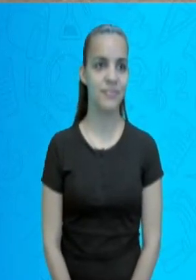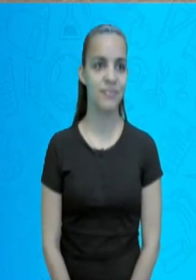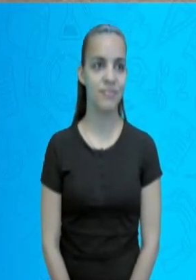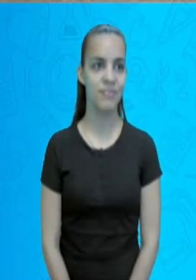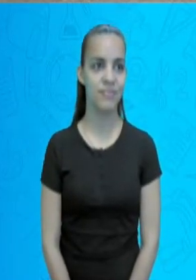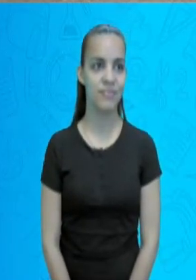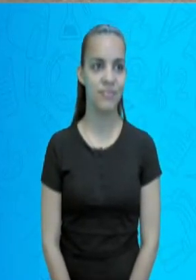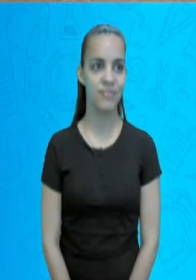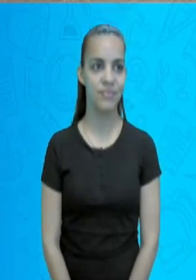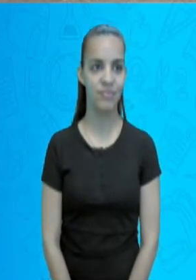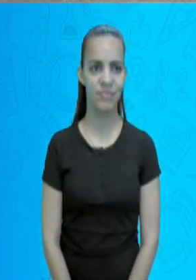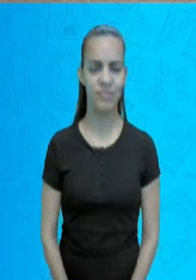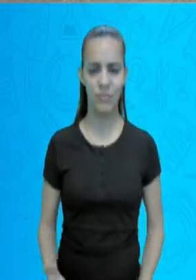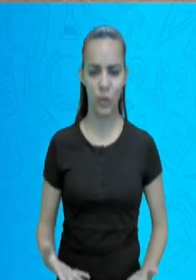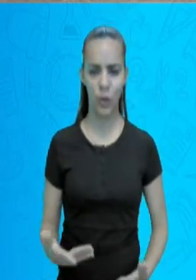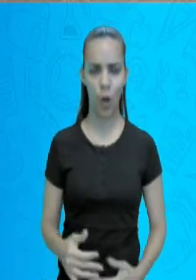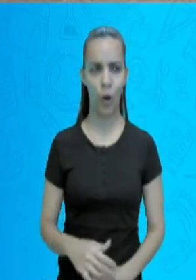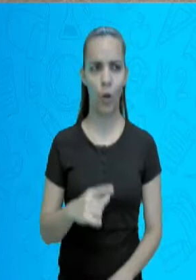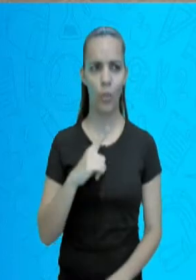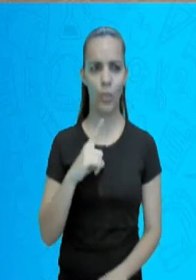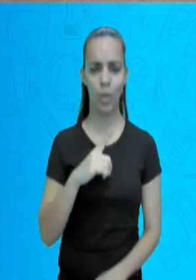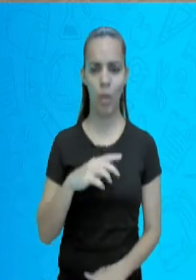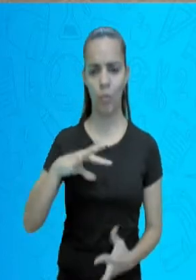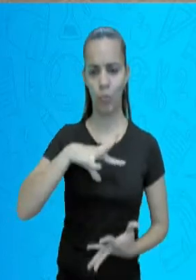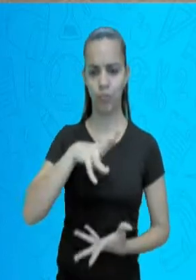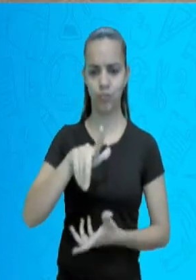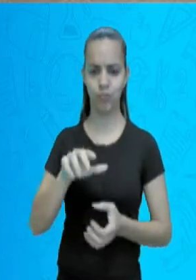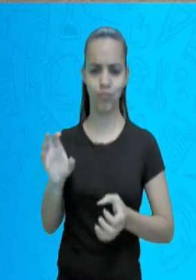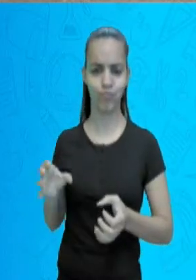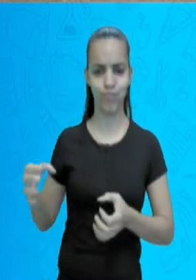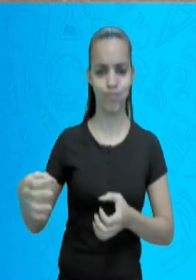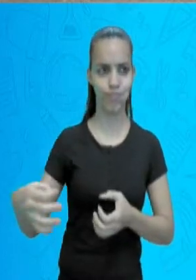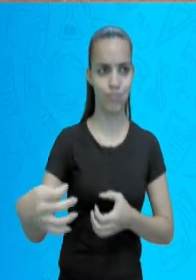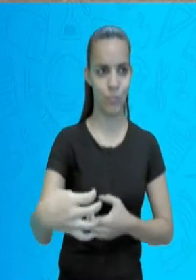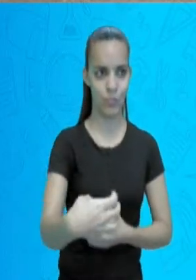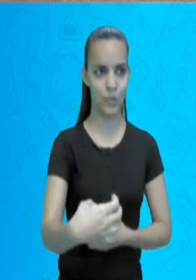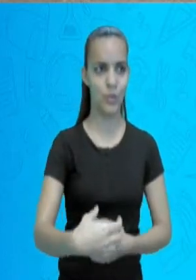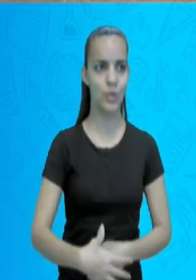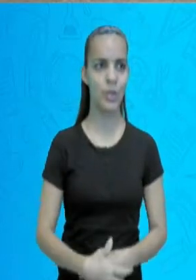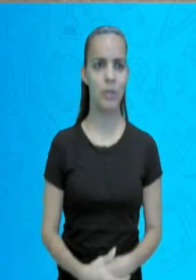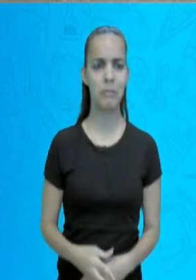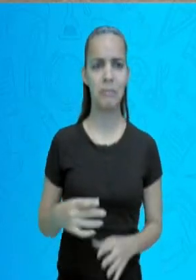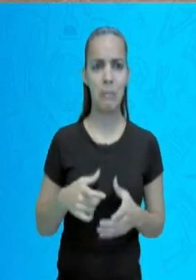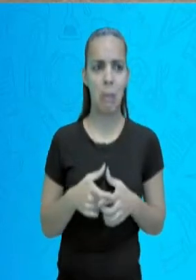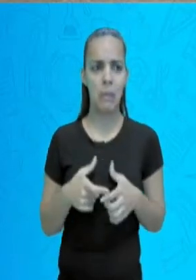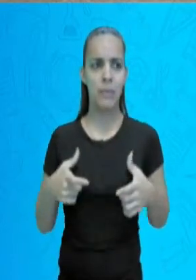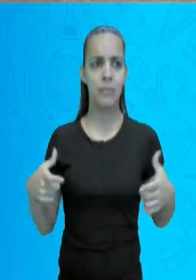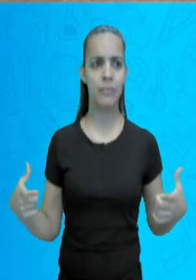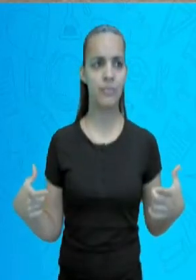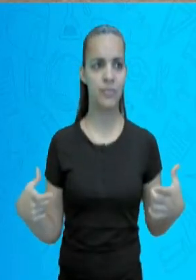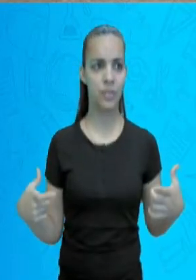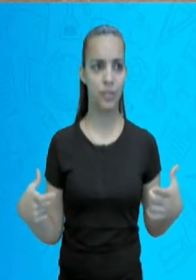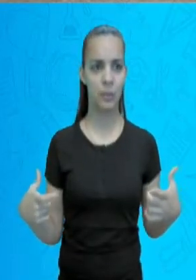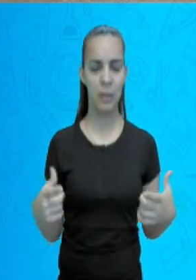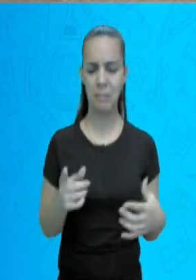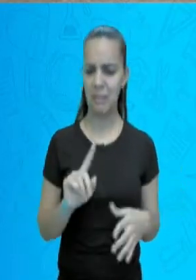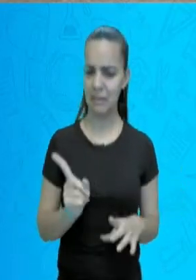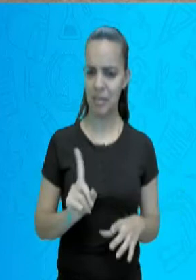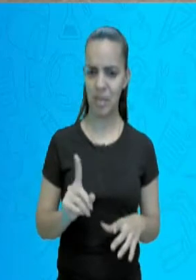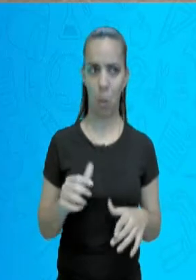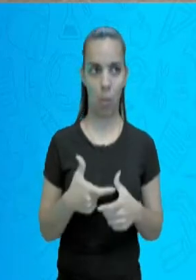É um continente que, se a gente olhar o tamanho, ele não é tão